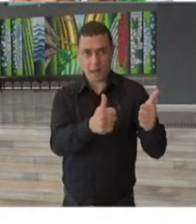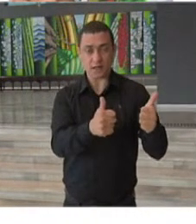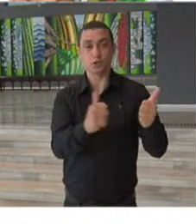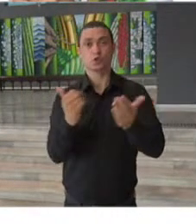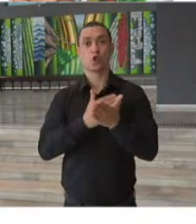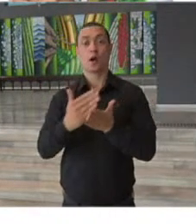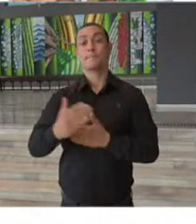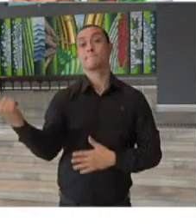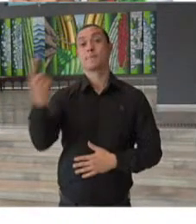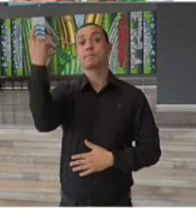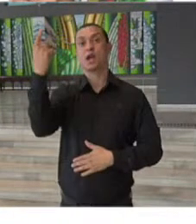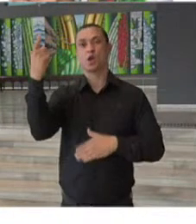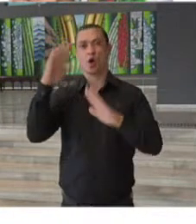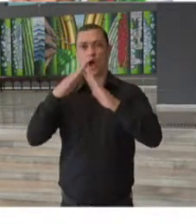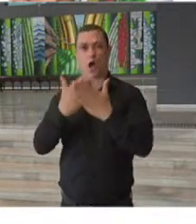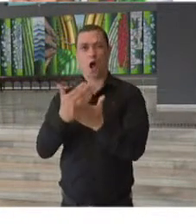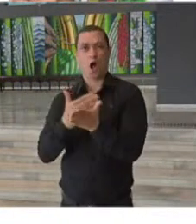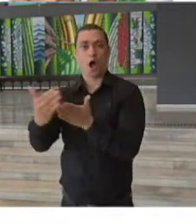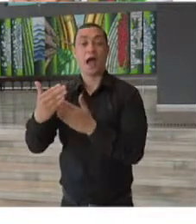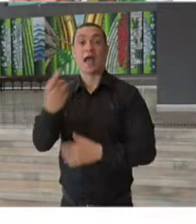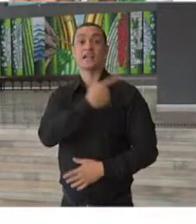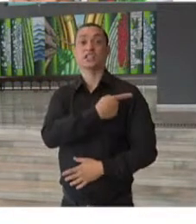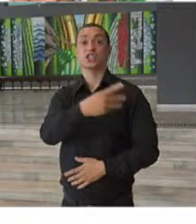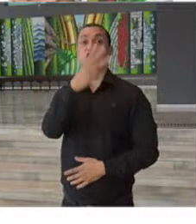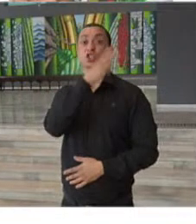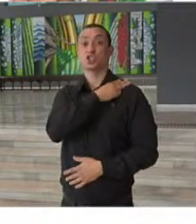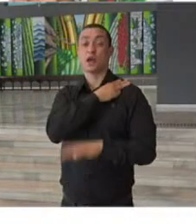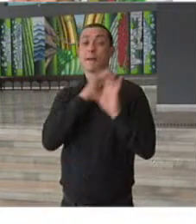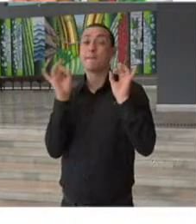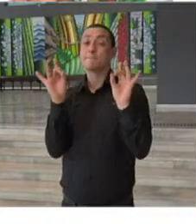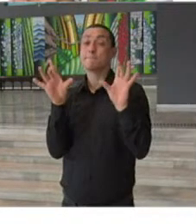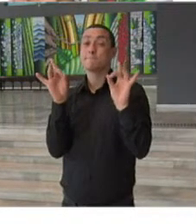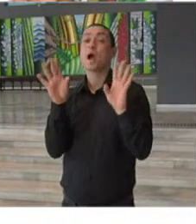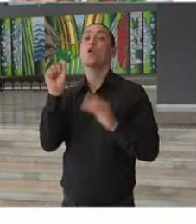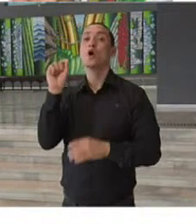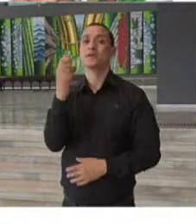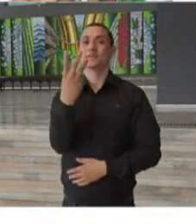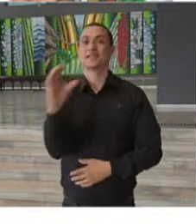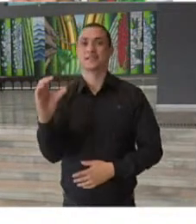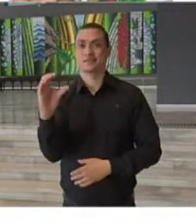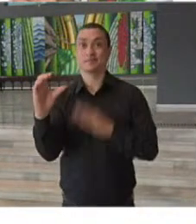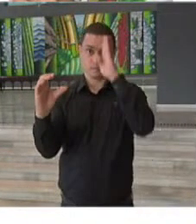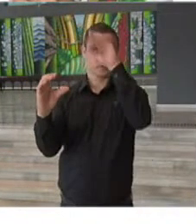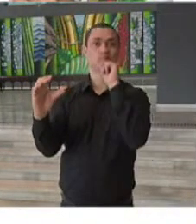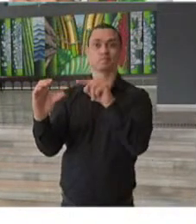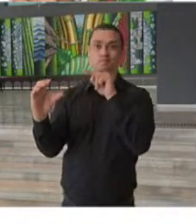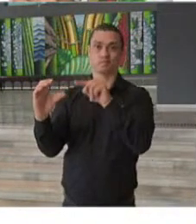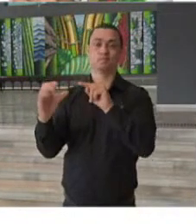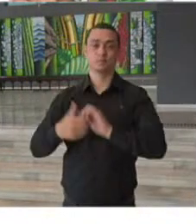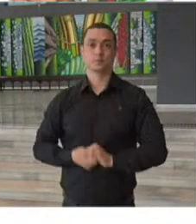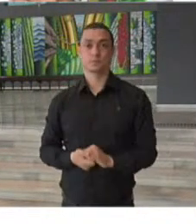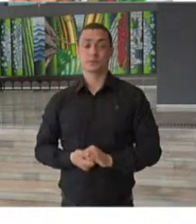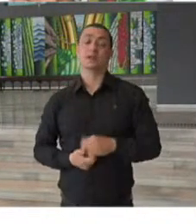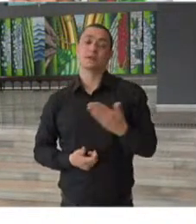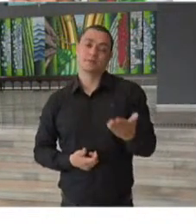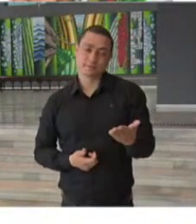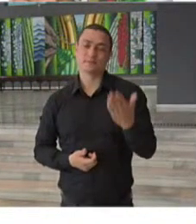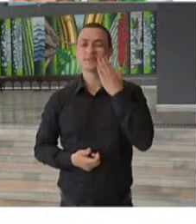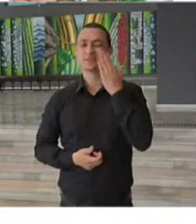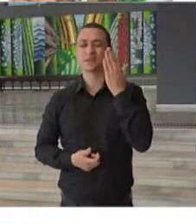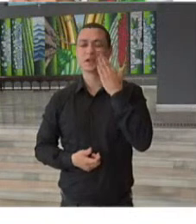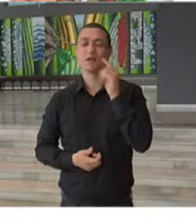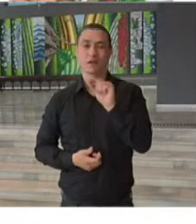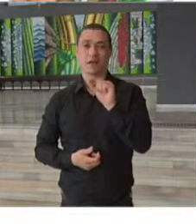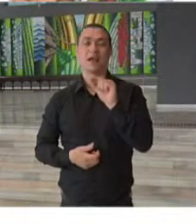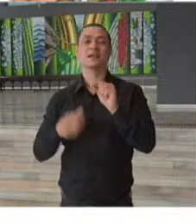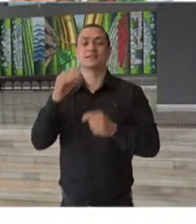pelo ensino médio, especialmente priorizando o terceiro ano do ensino médio. Obviamente, também